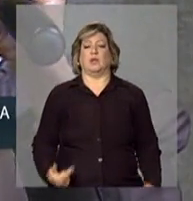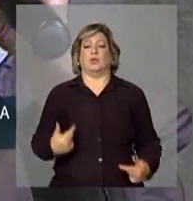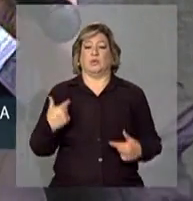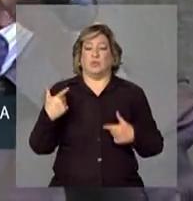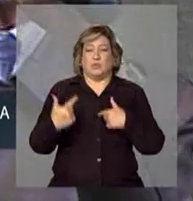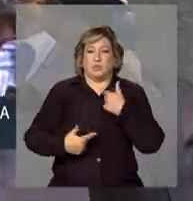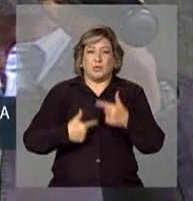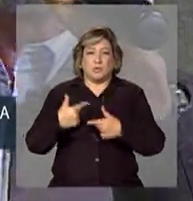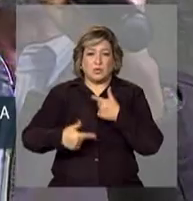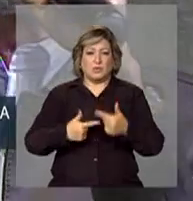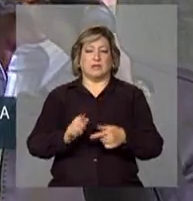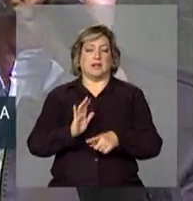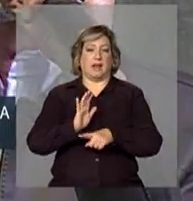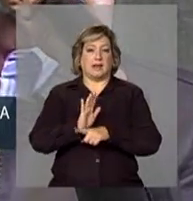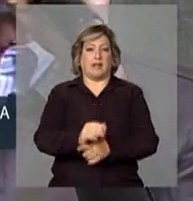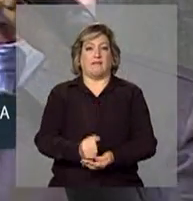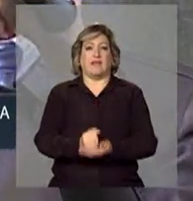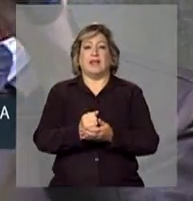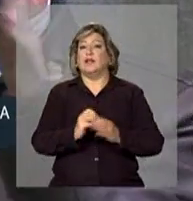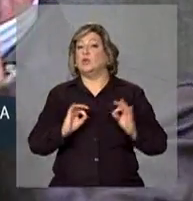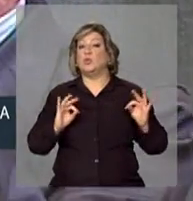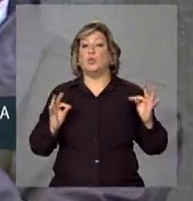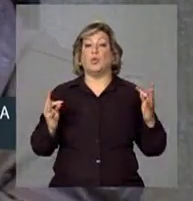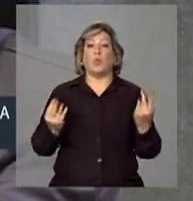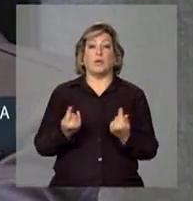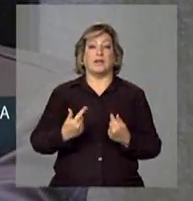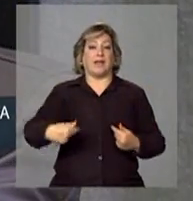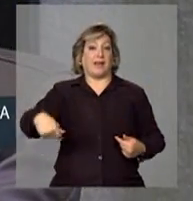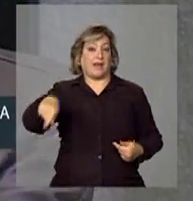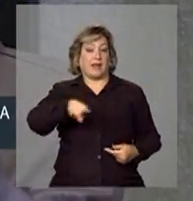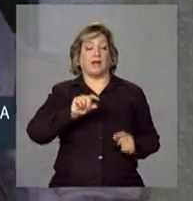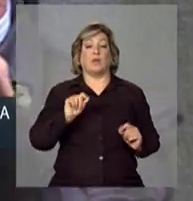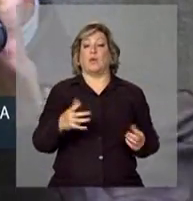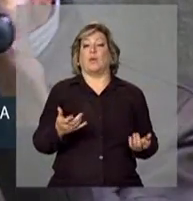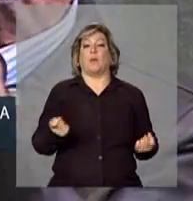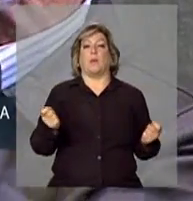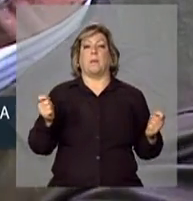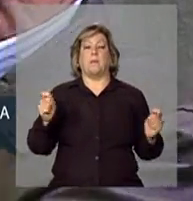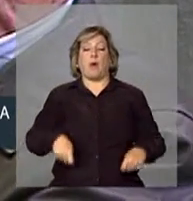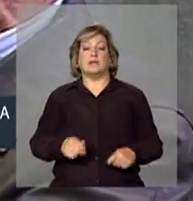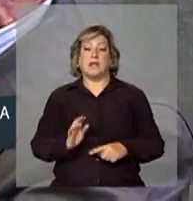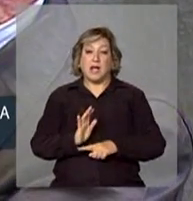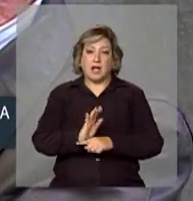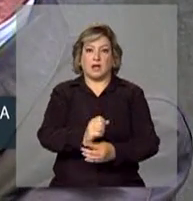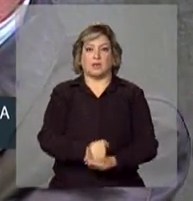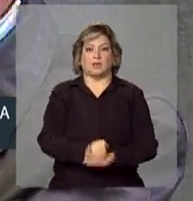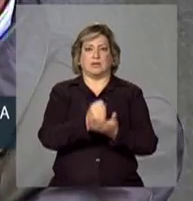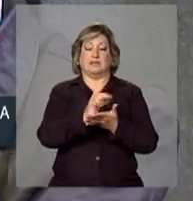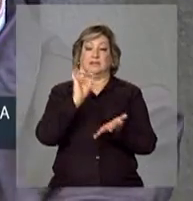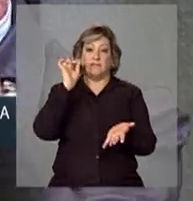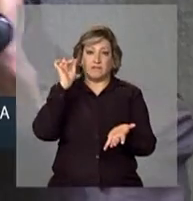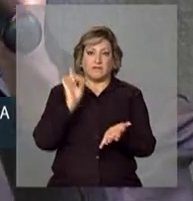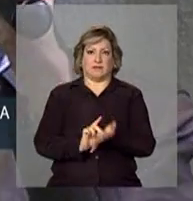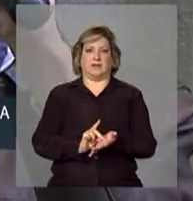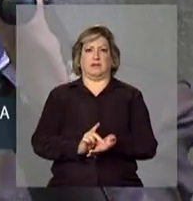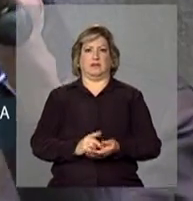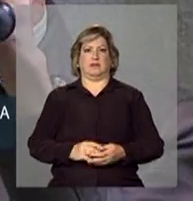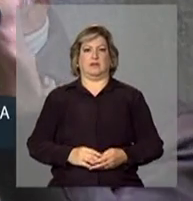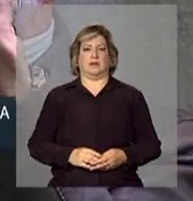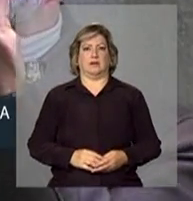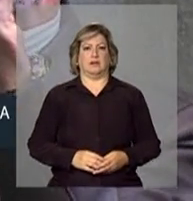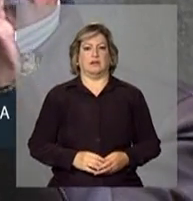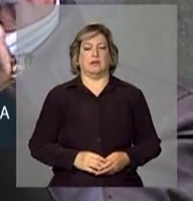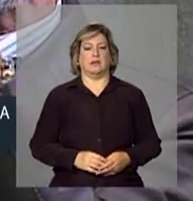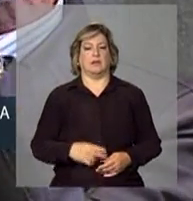lutando na defesa de tudo aquilo que possa contribuir efetivamente